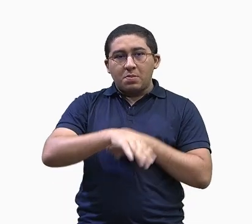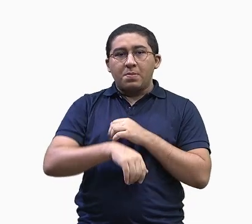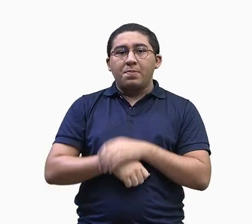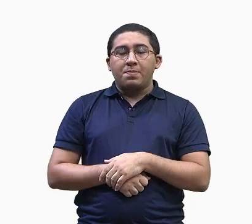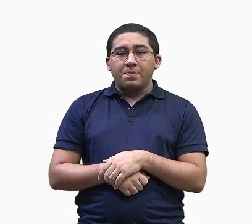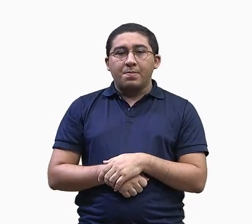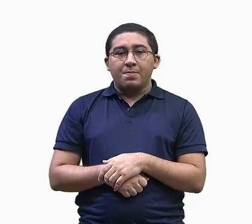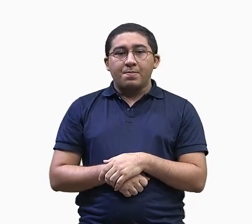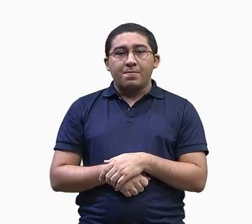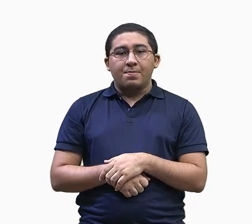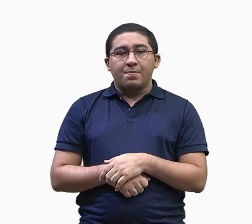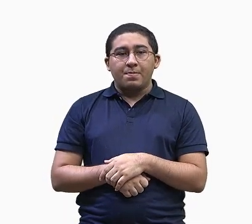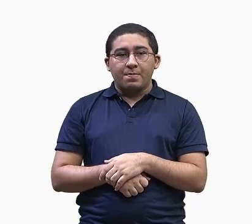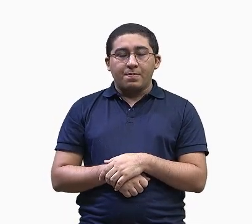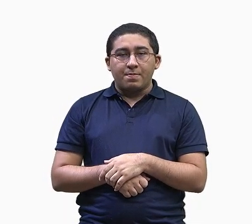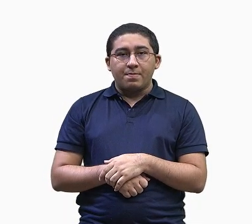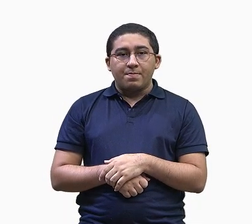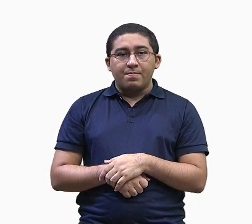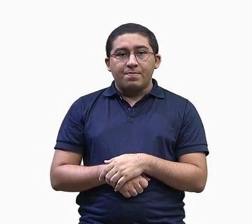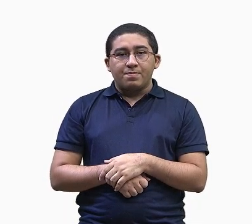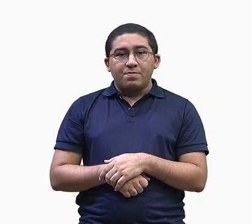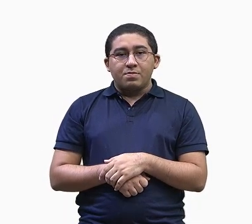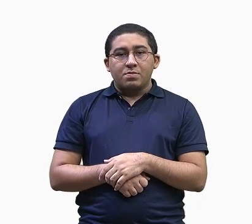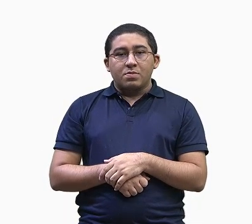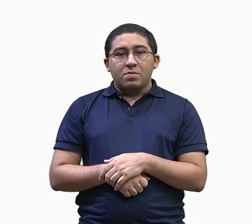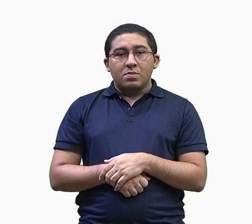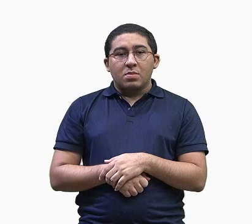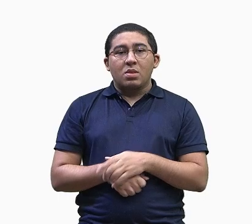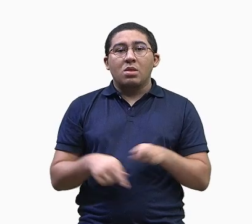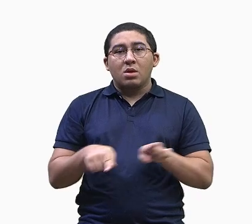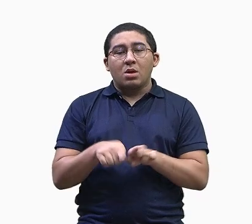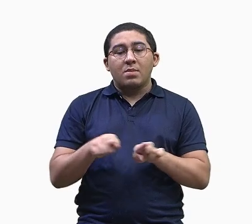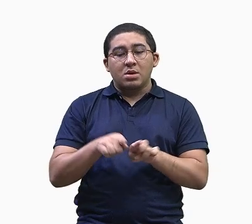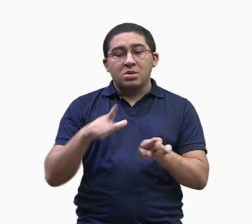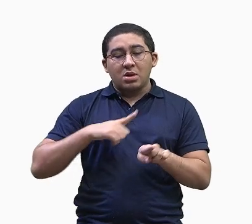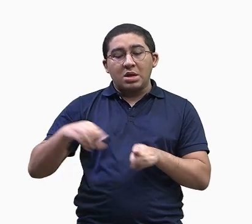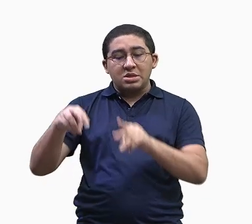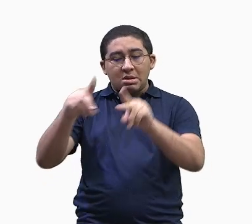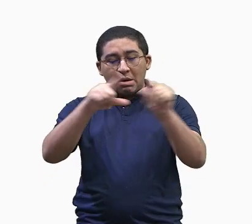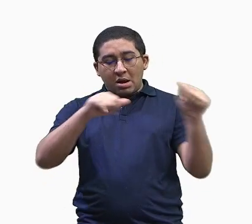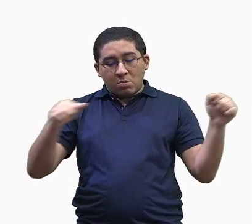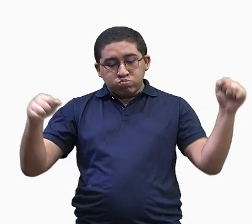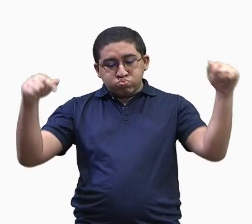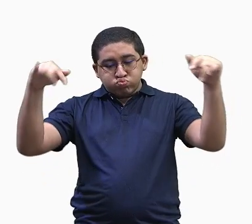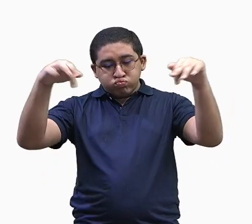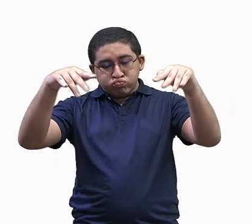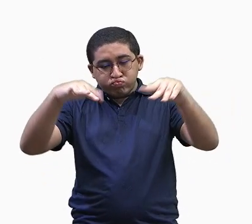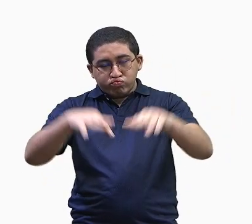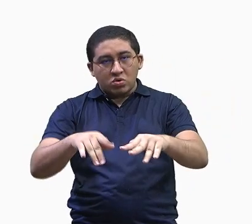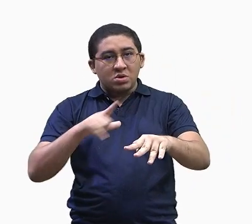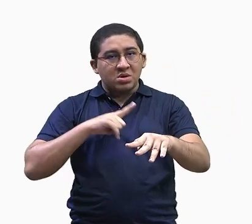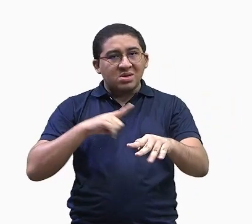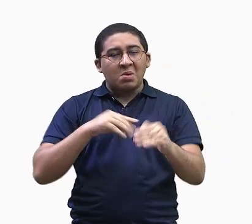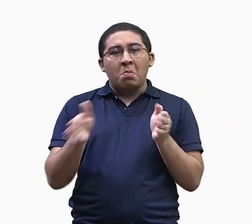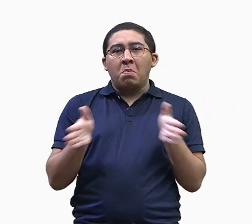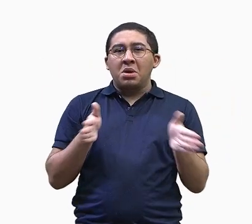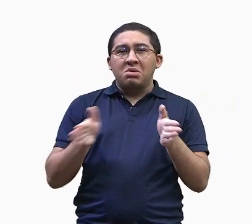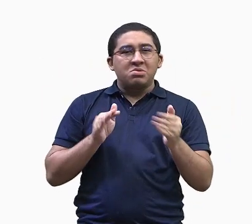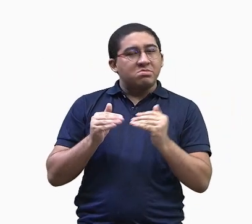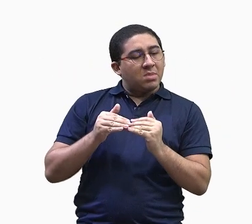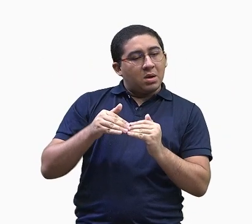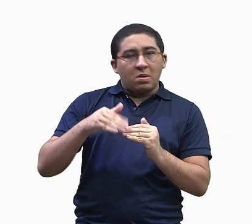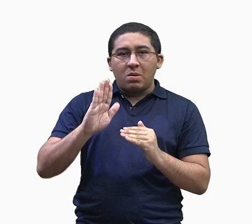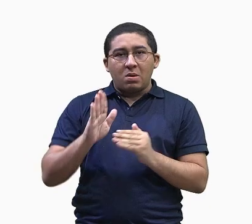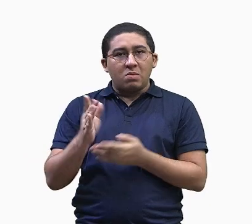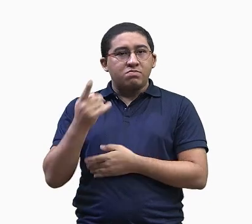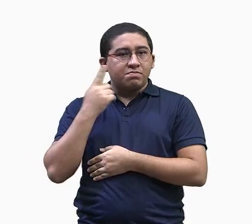Nós temos aí também a formação das bacias sedimentares, onde num período ali, numa escala maior de milhões de anos, né, a